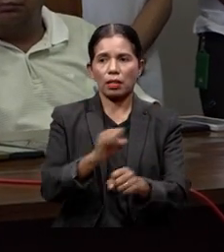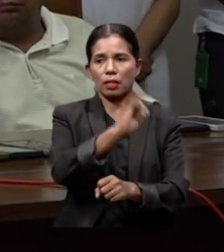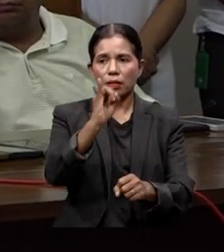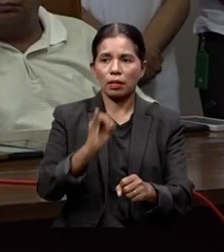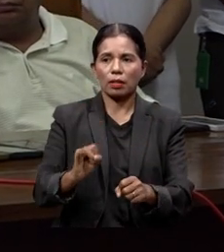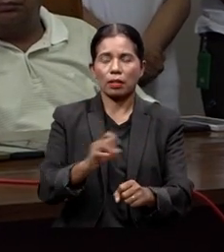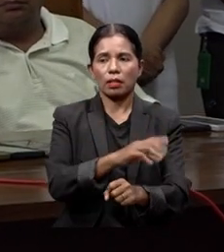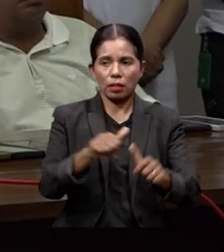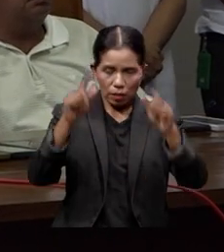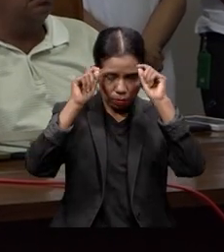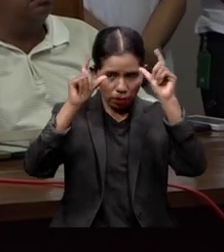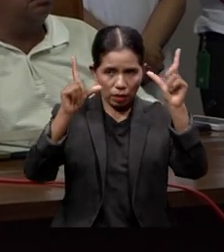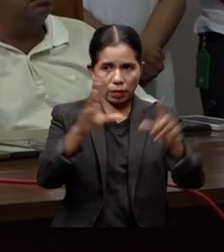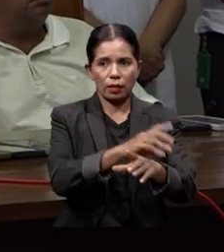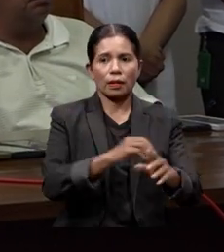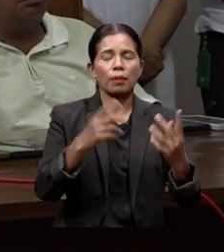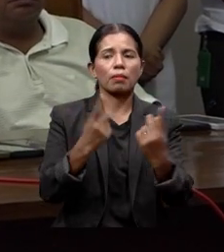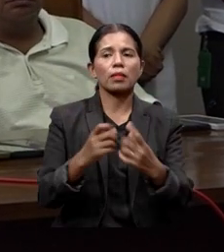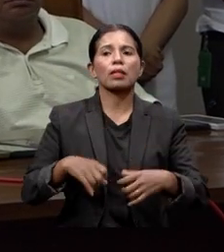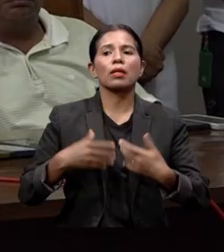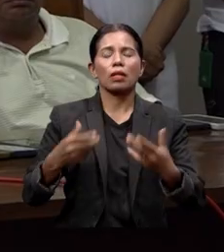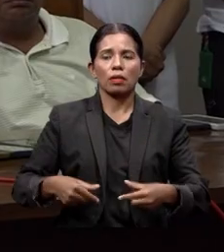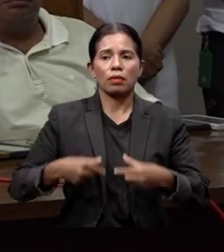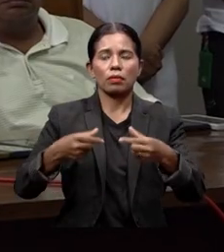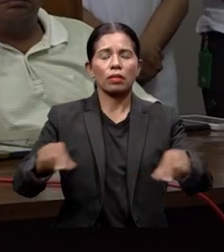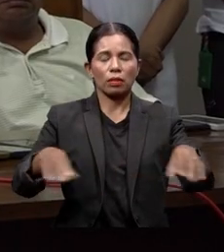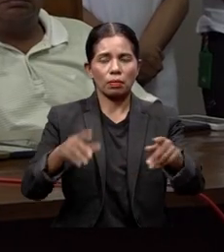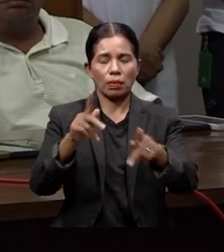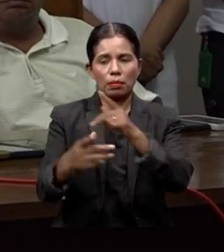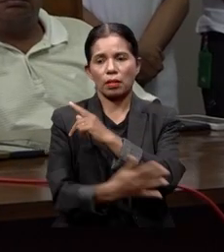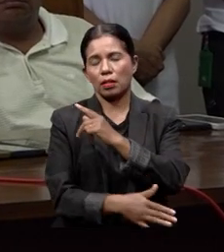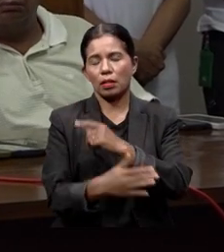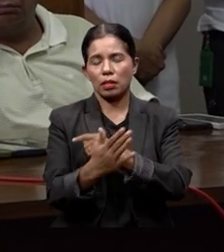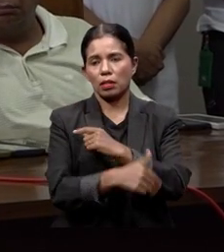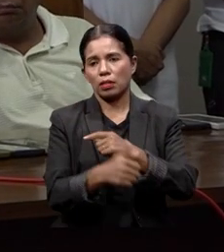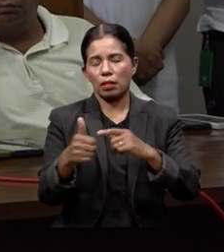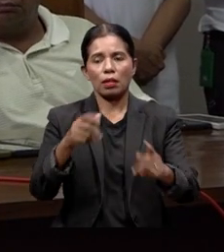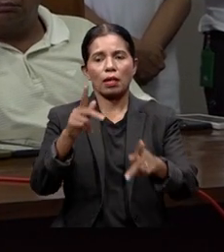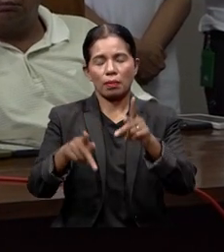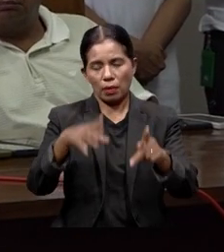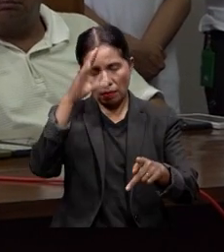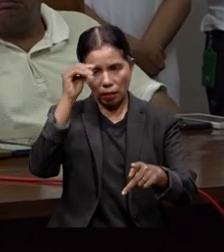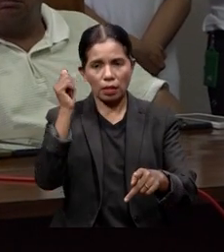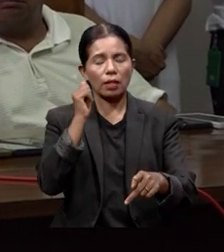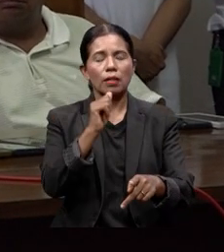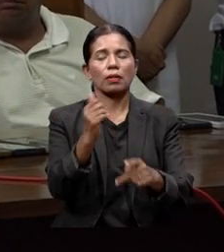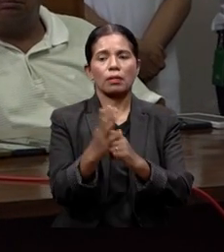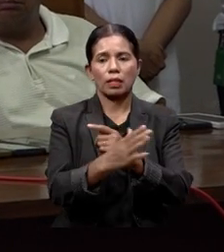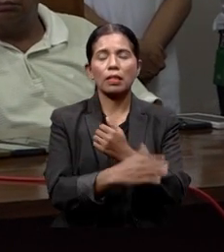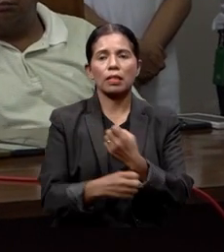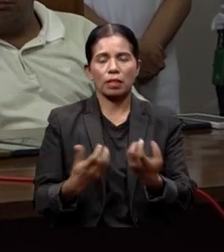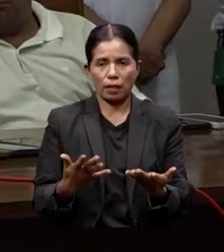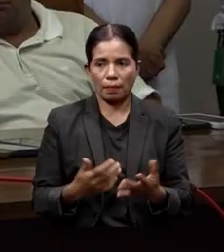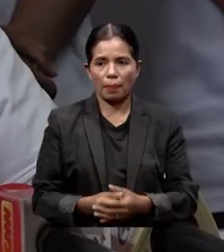e a território nacional, no empresa Hira, mas for serviço baema estrangeiro feito no Manena em Hira. É caraca,